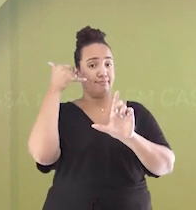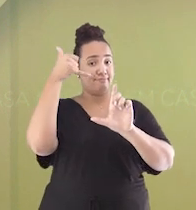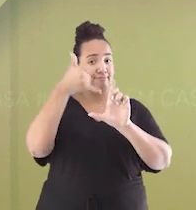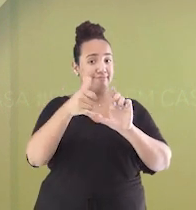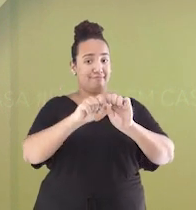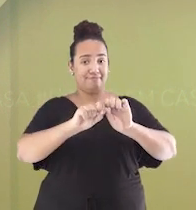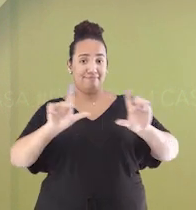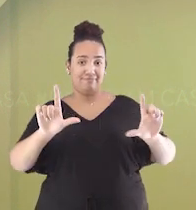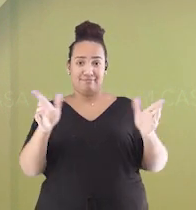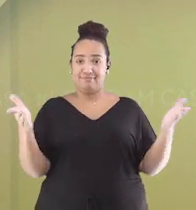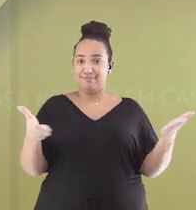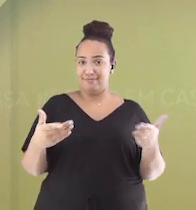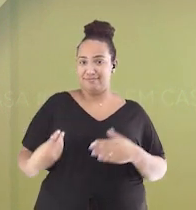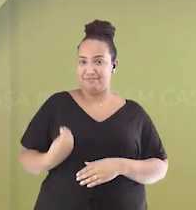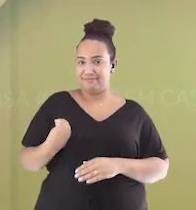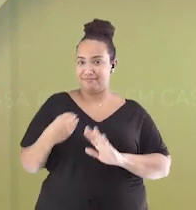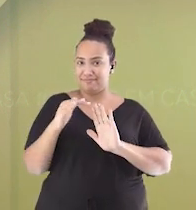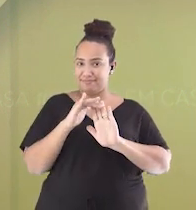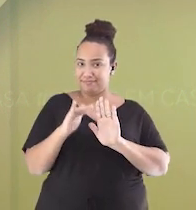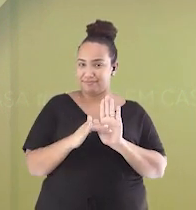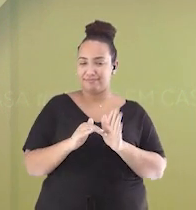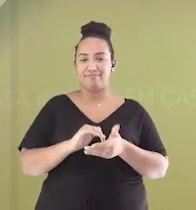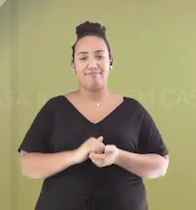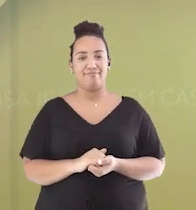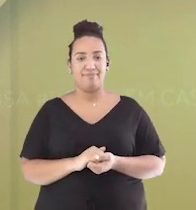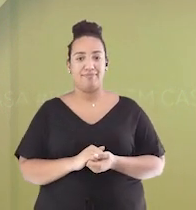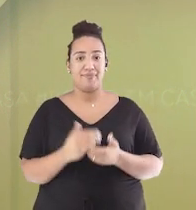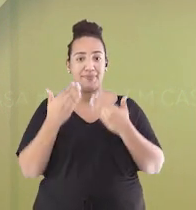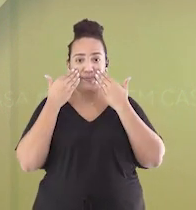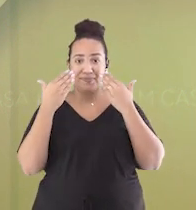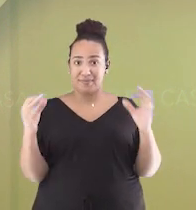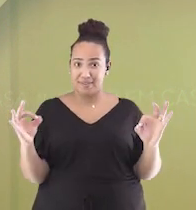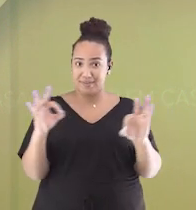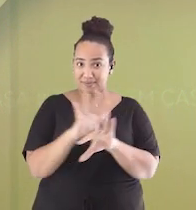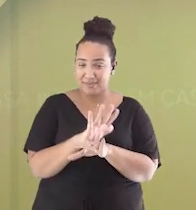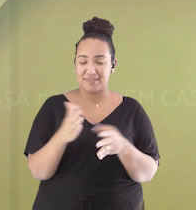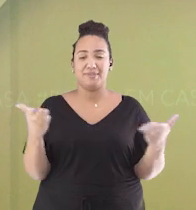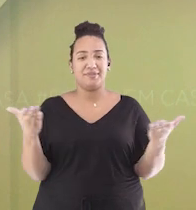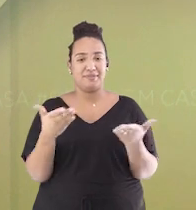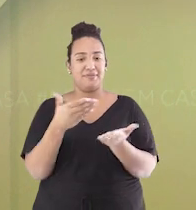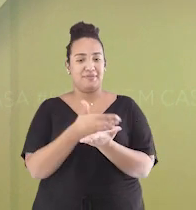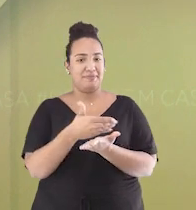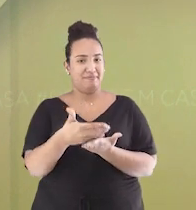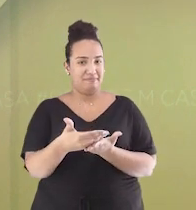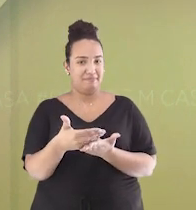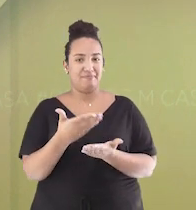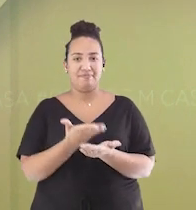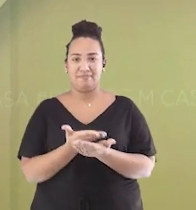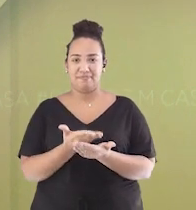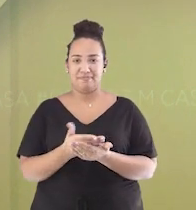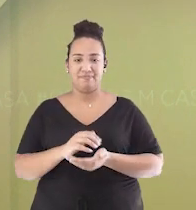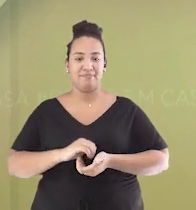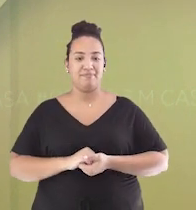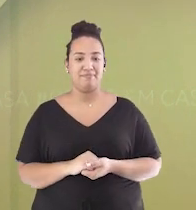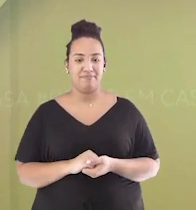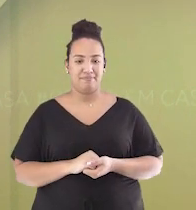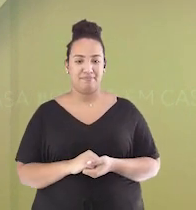Code que aparece aí na sua tela e marcar a sua. Apresentações feitas, agora vamos para a nossa